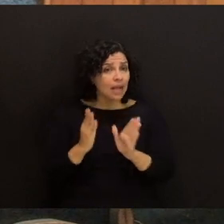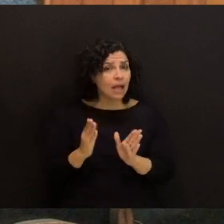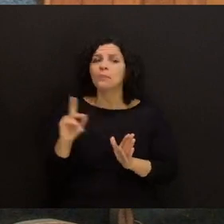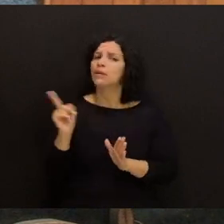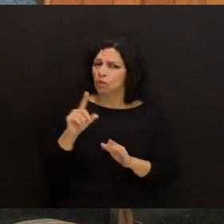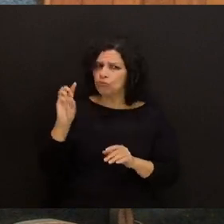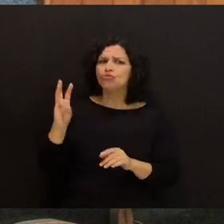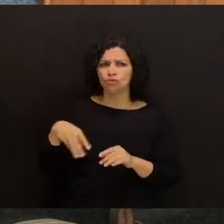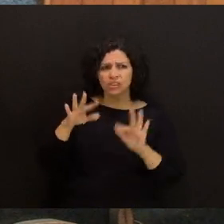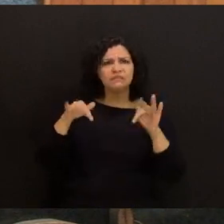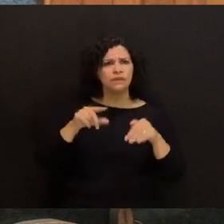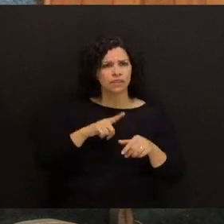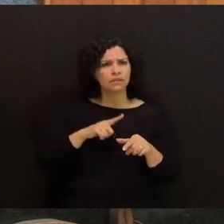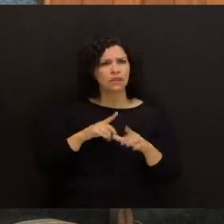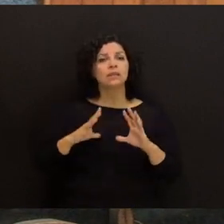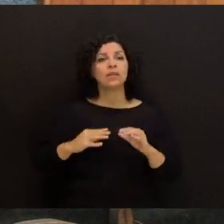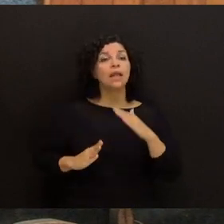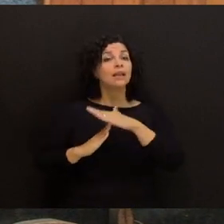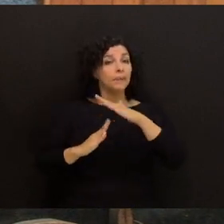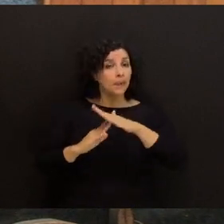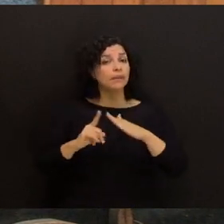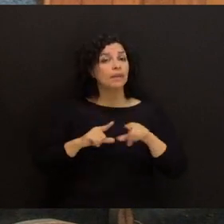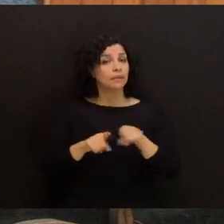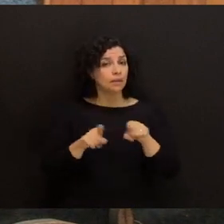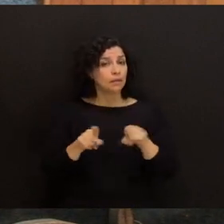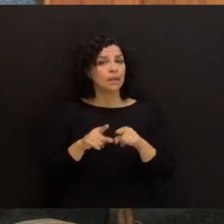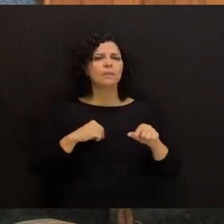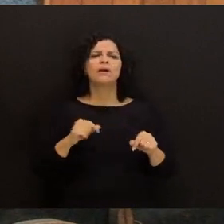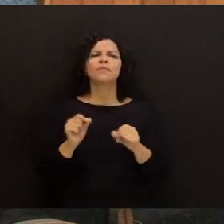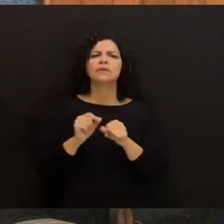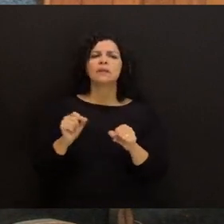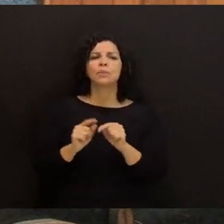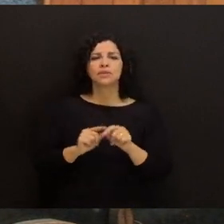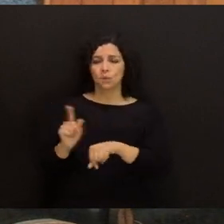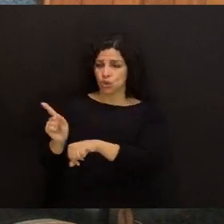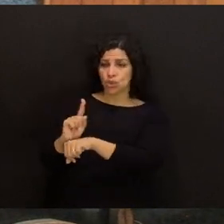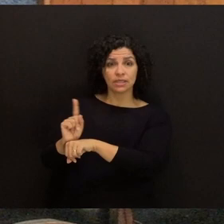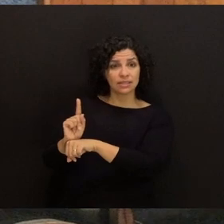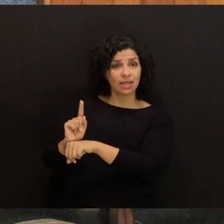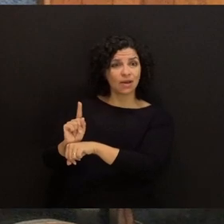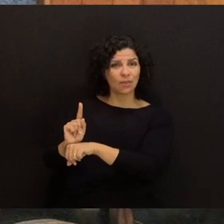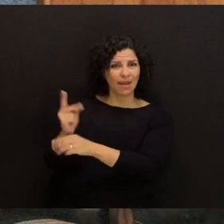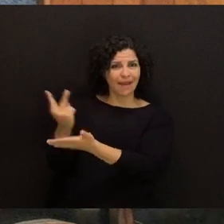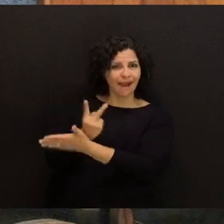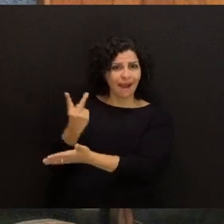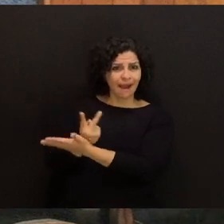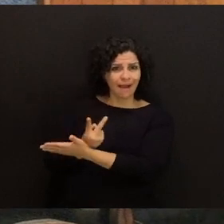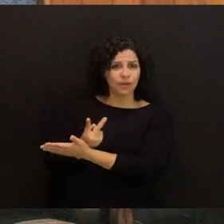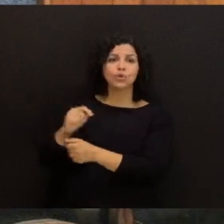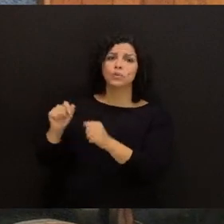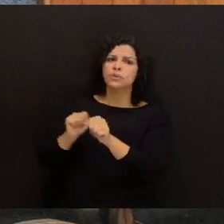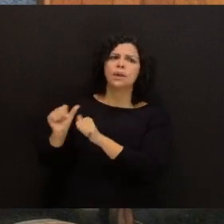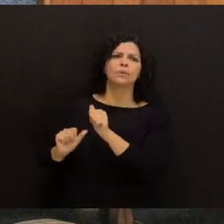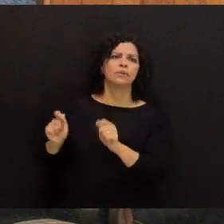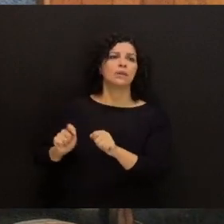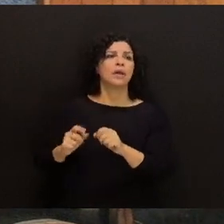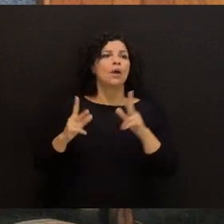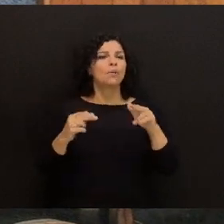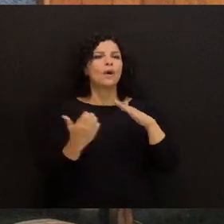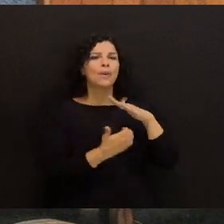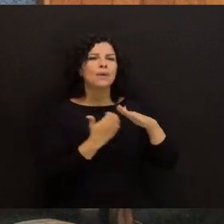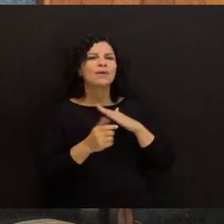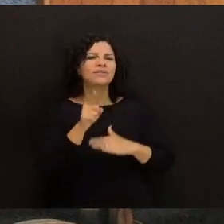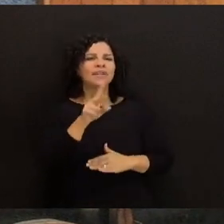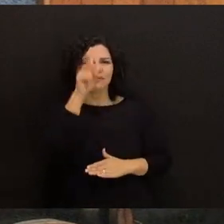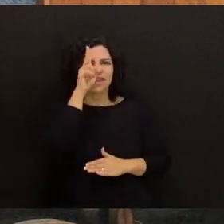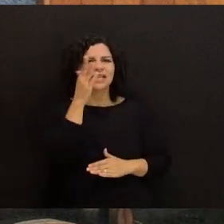ele acaba tudo tem limite até para falta de gestão tem limite é como uma empresa o senhor que é um